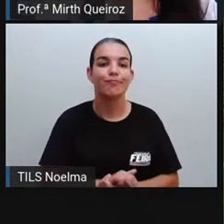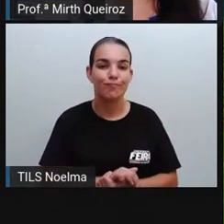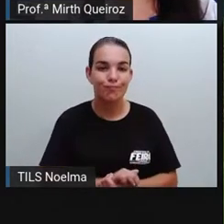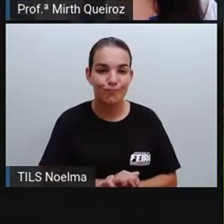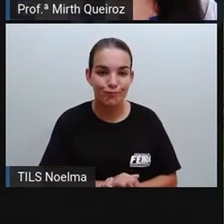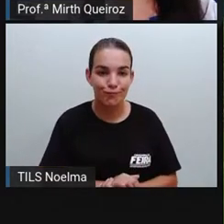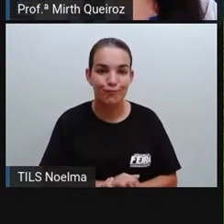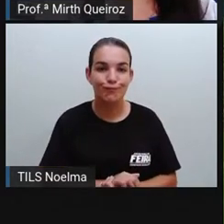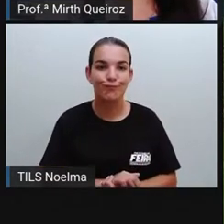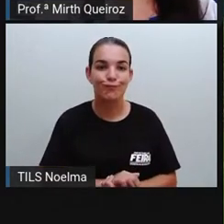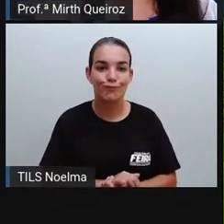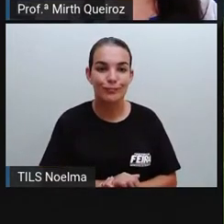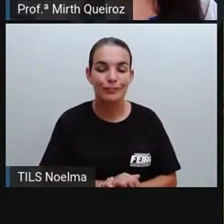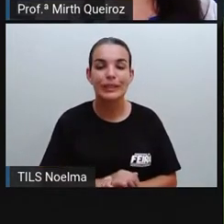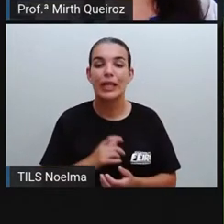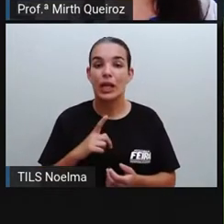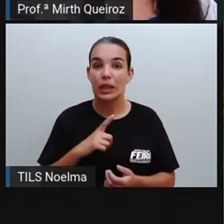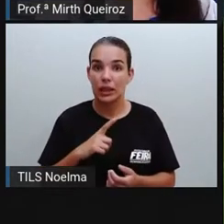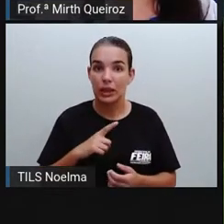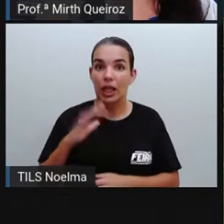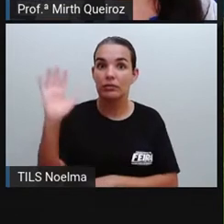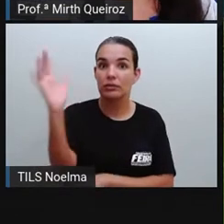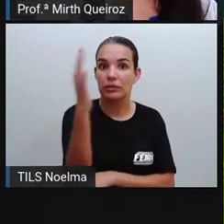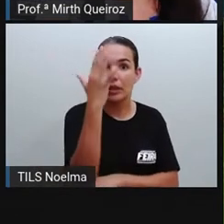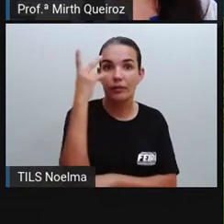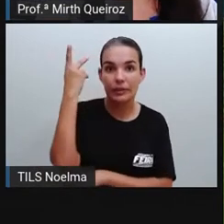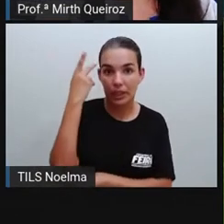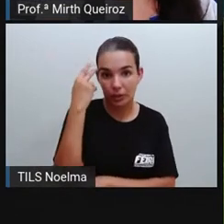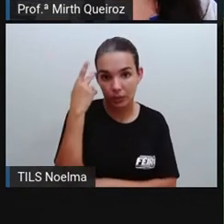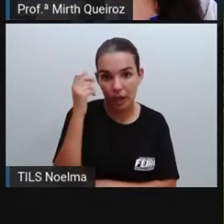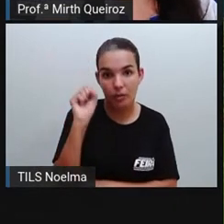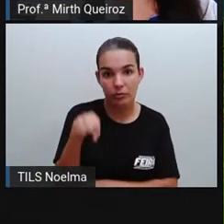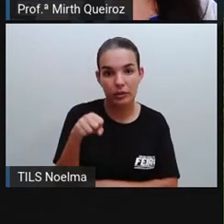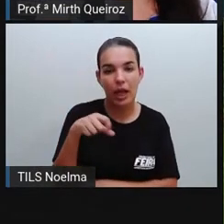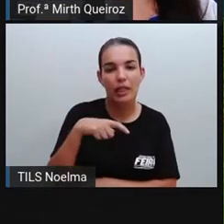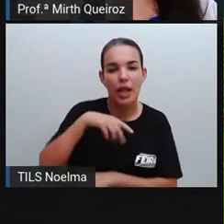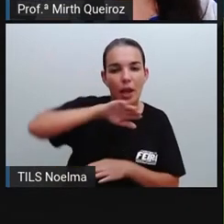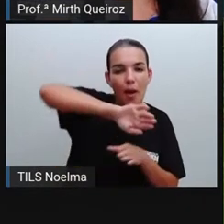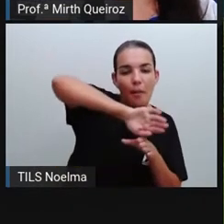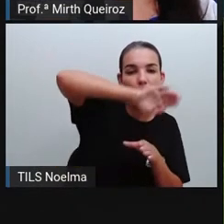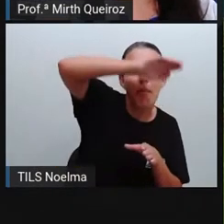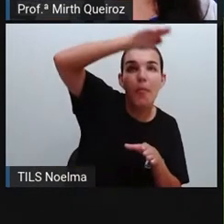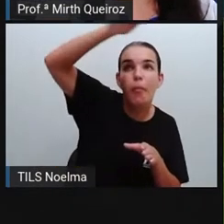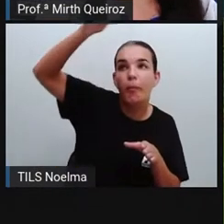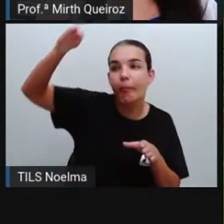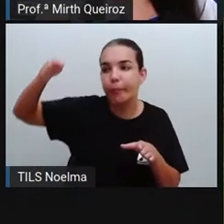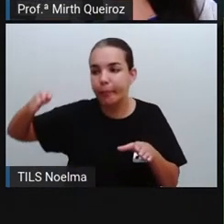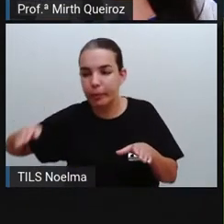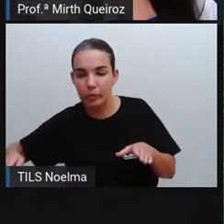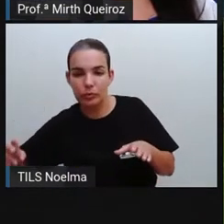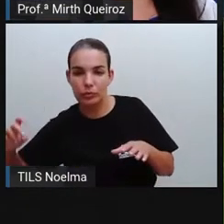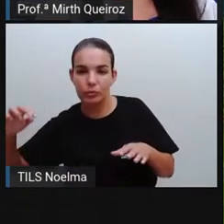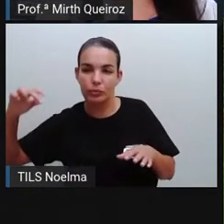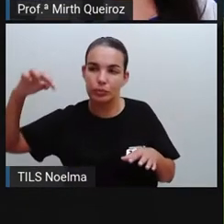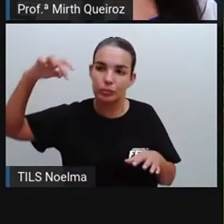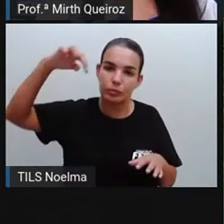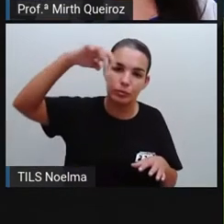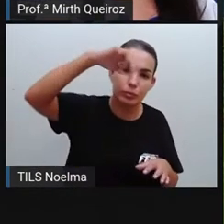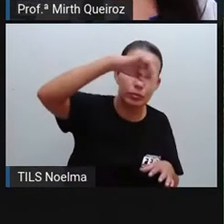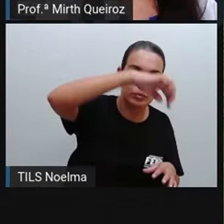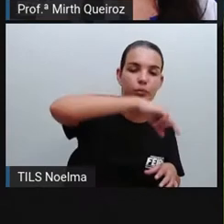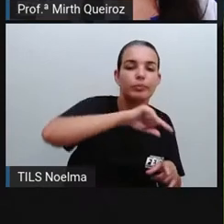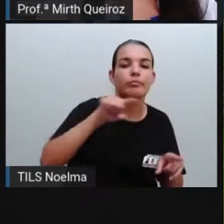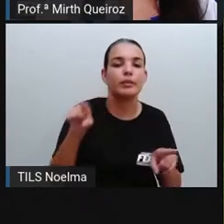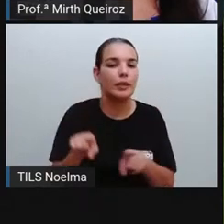humanizada. Pode haver vegetação natural? Pode sim. Nós temos a ponte aqui também, que é um elemento